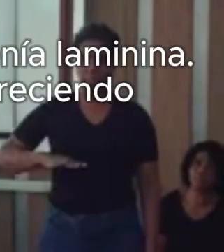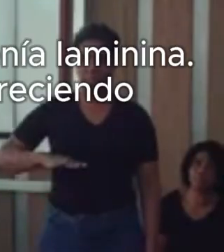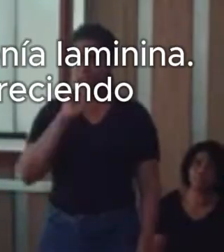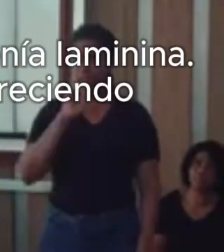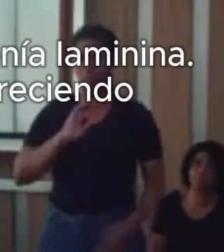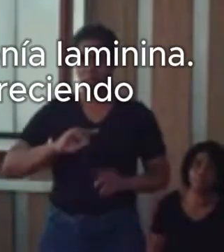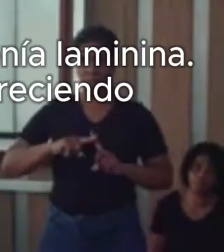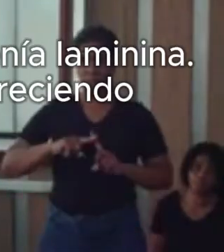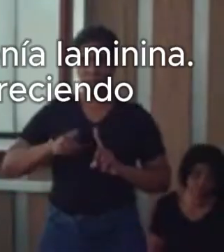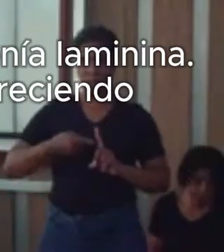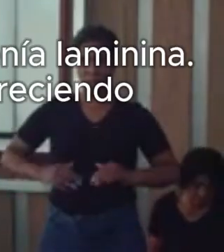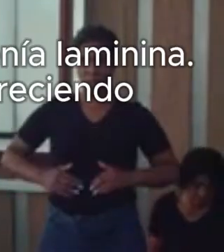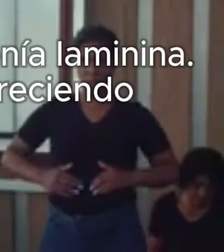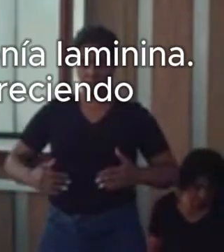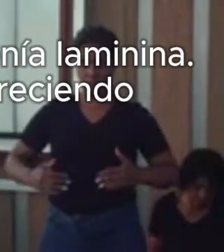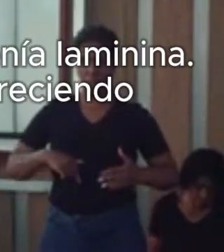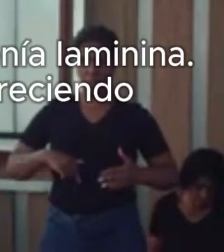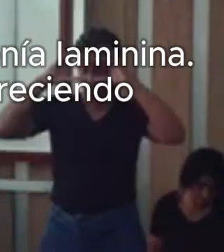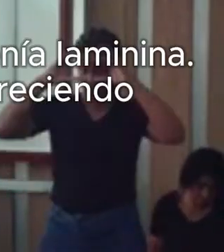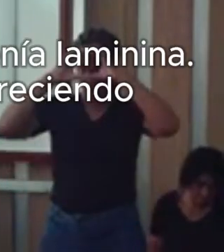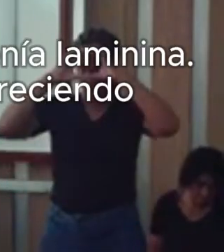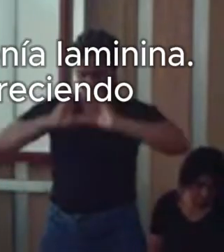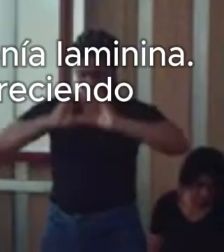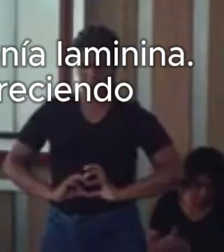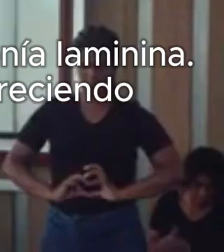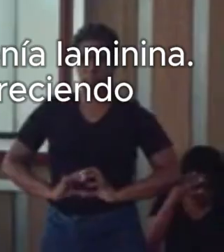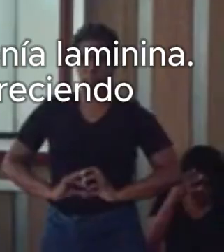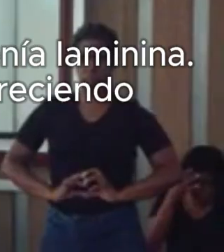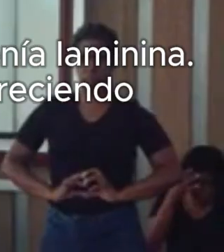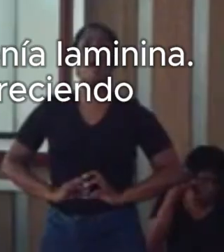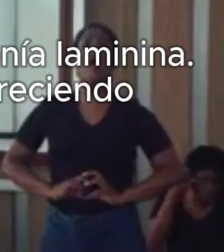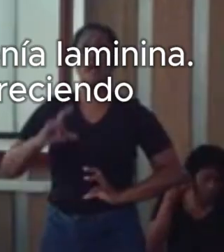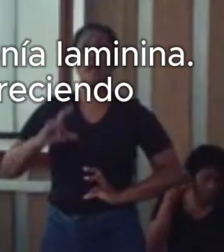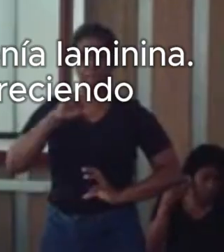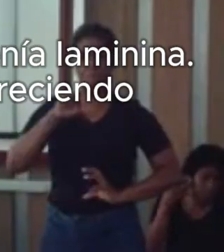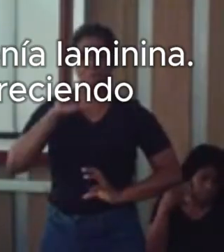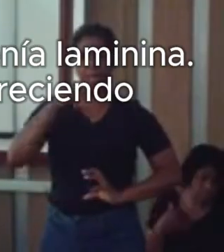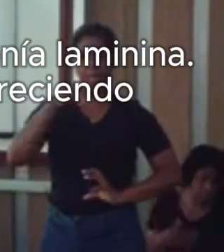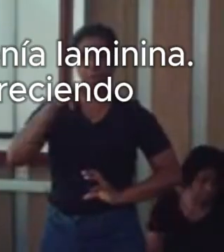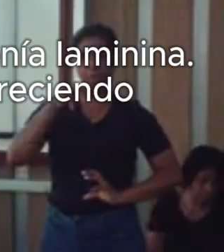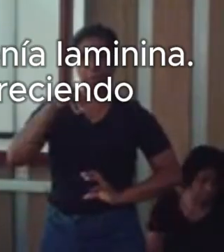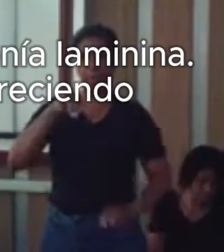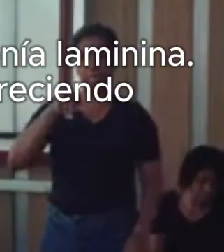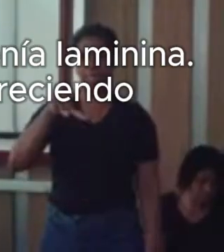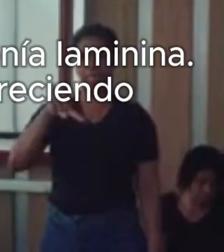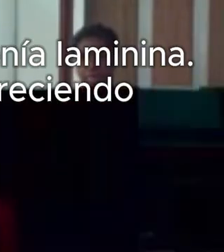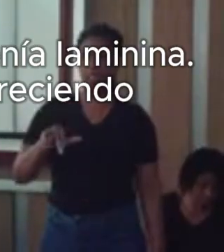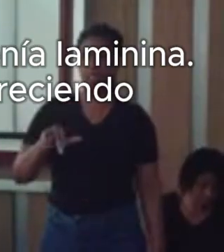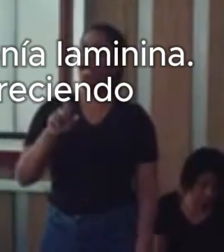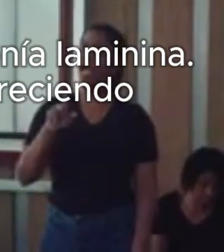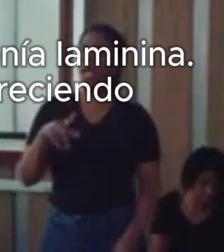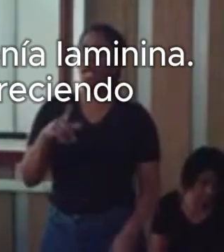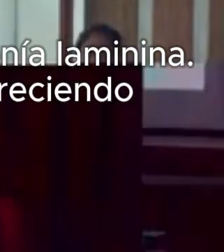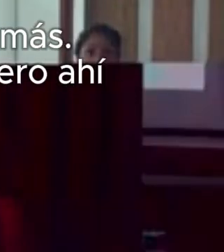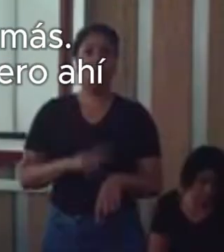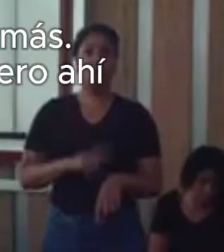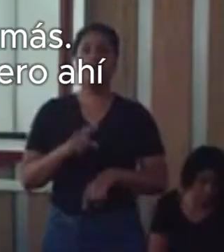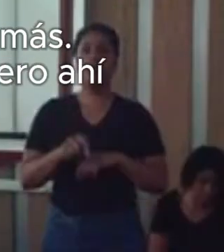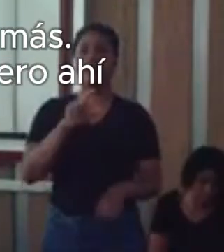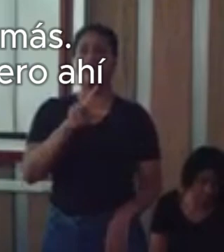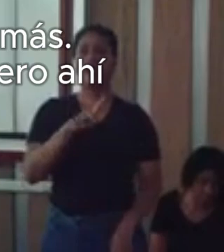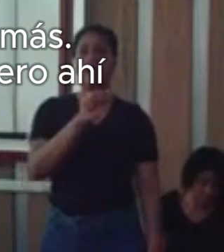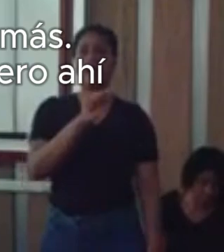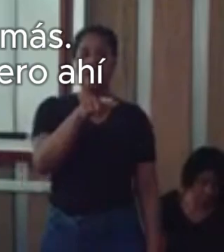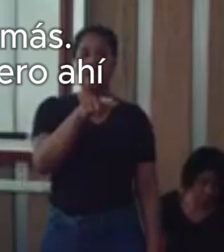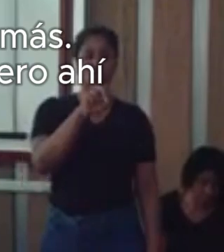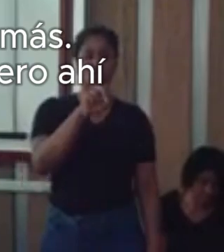mãe, aí tem laminina lá. Que momento é esse? É o momento em que os axônios estão crescendo. Aí tem laminina. Aí,